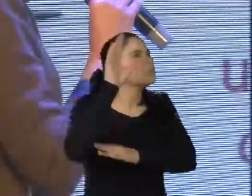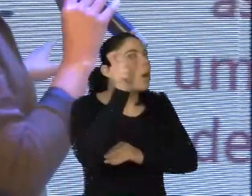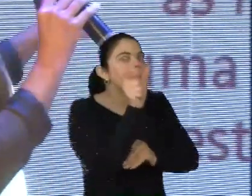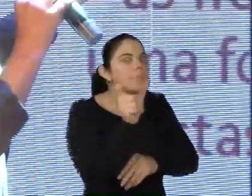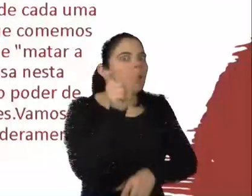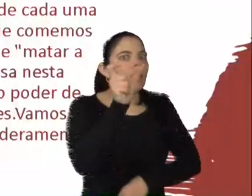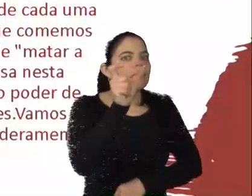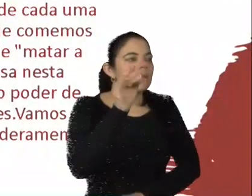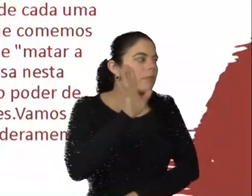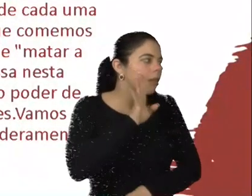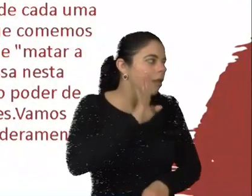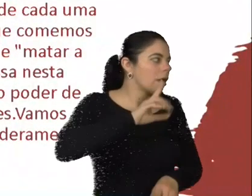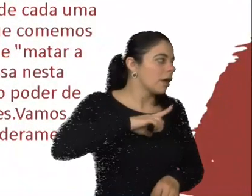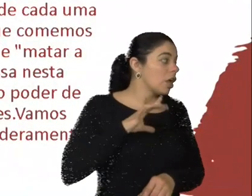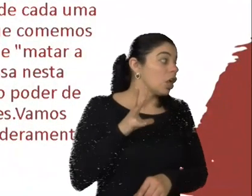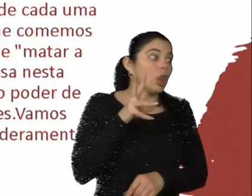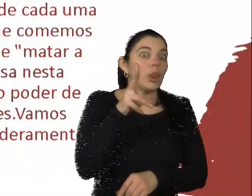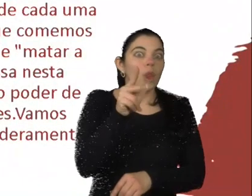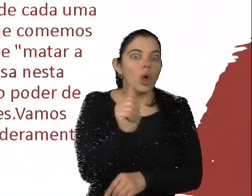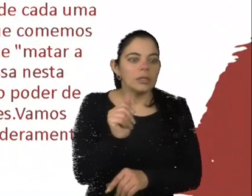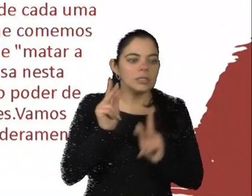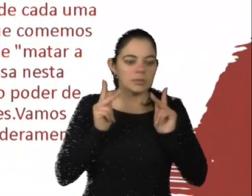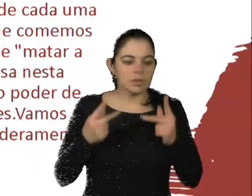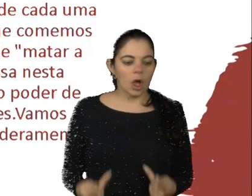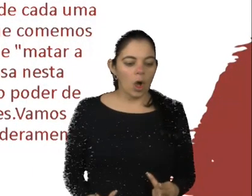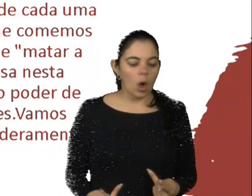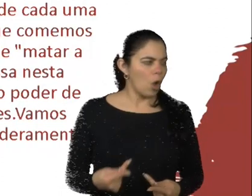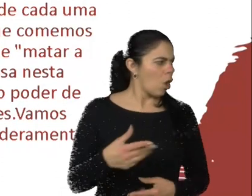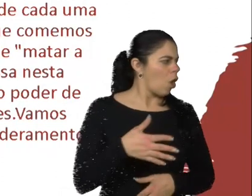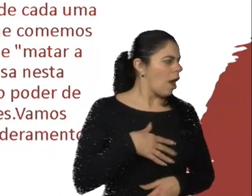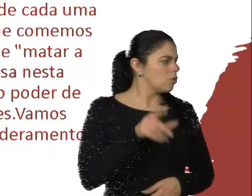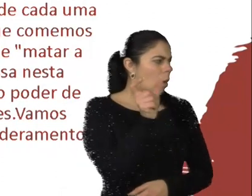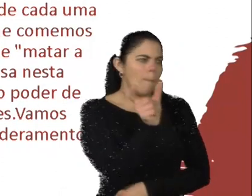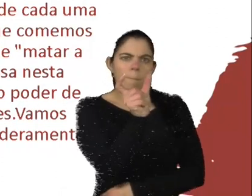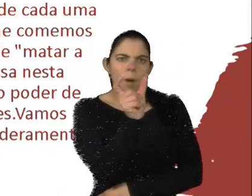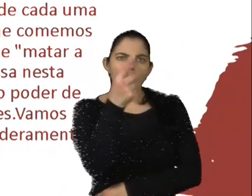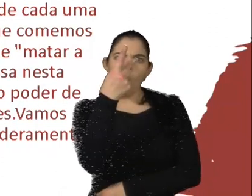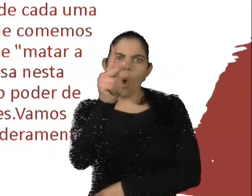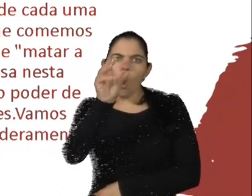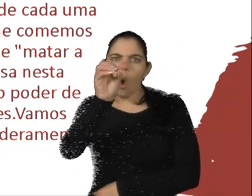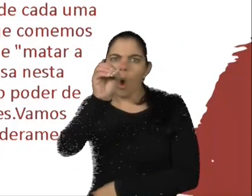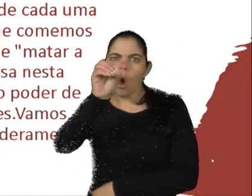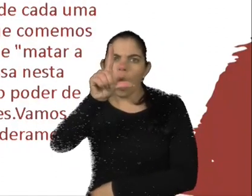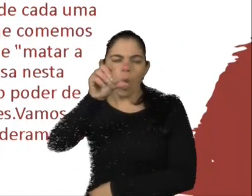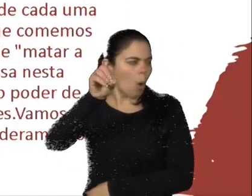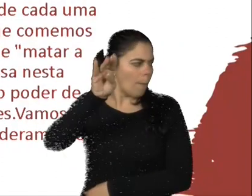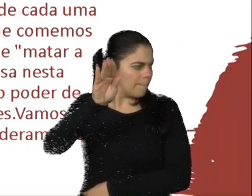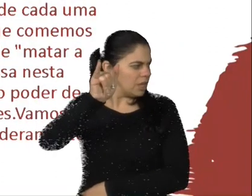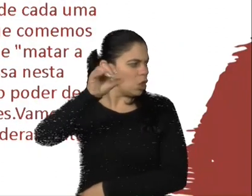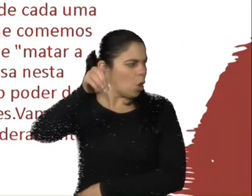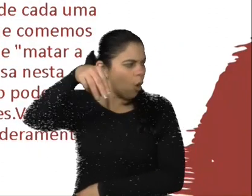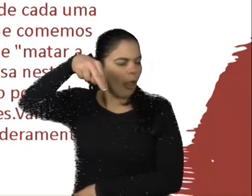palavra legal, que nós, seres humanos, somos seres holobiontes. O que é seres holobiontes? É que nós fazemos parte